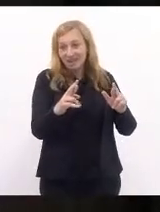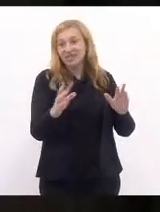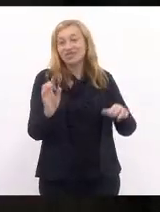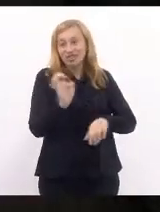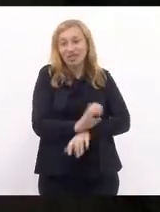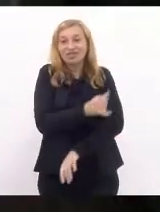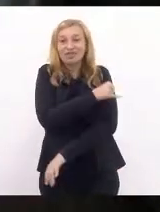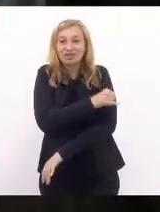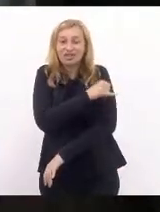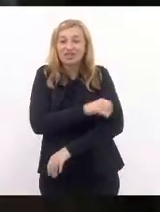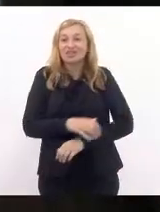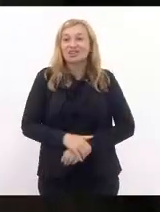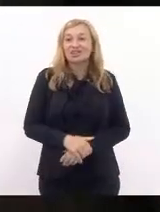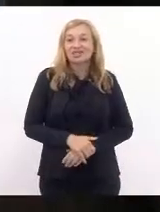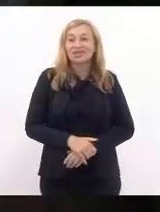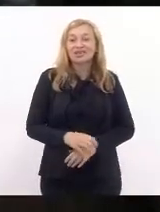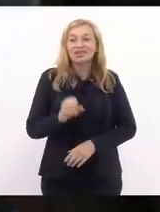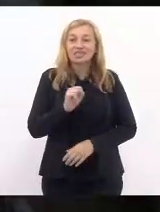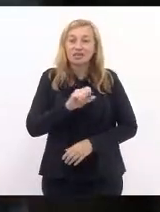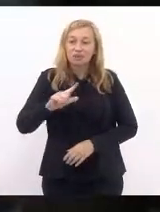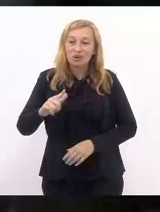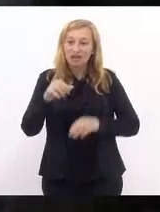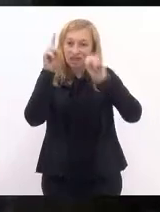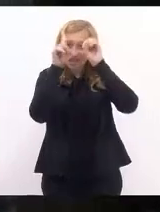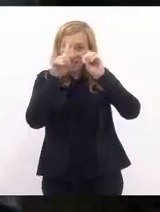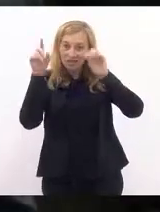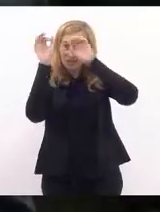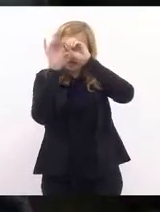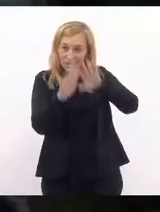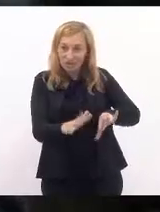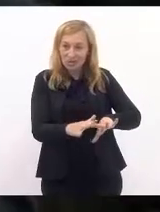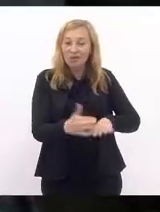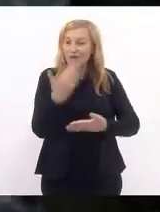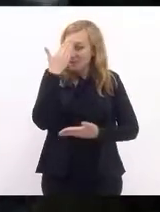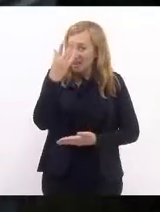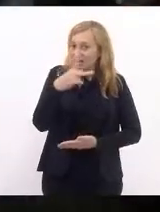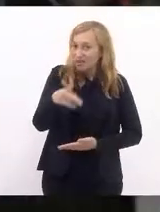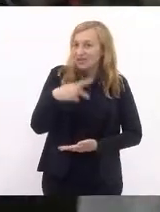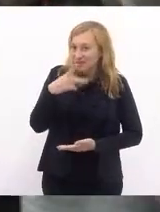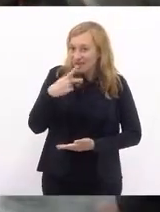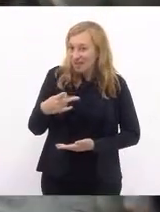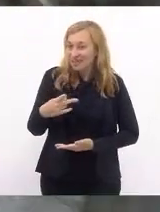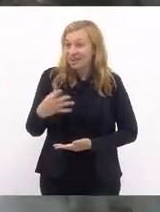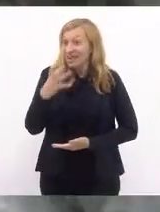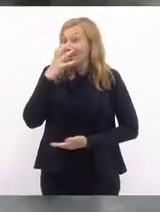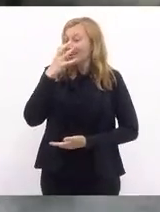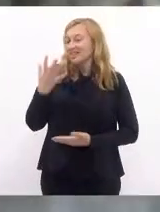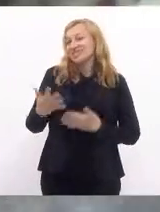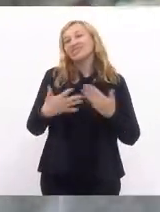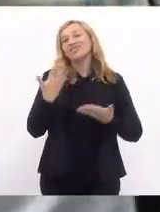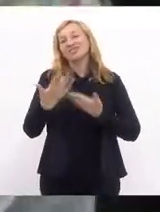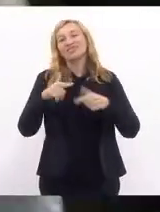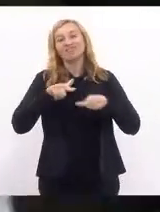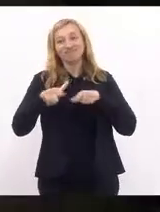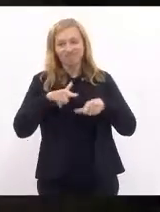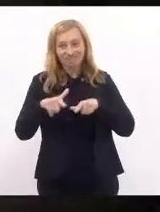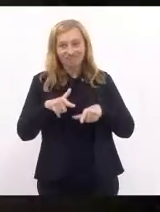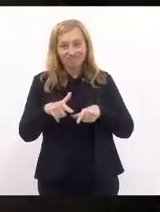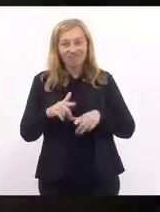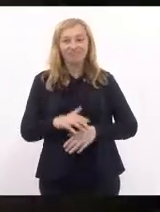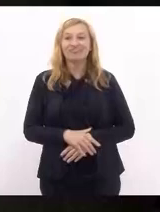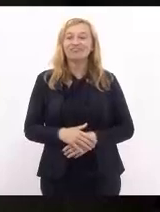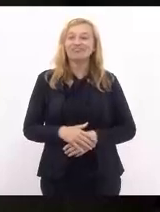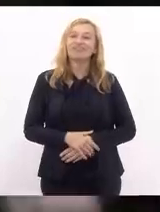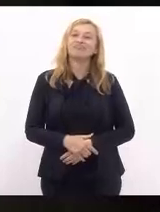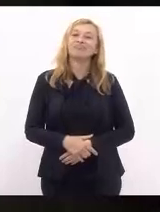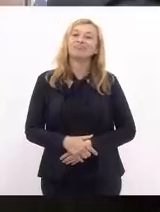do Estado do Rio de Janeiro capital do Samuel que Deus o abençoe muito obrigado por suas palavras Encantam nosso trabalho nosso o nosso